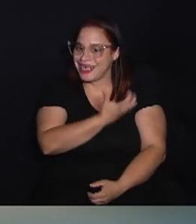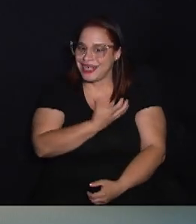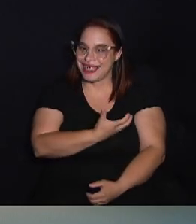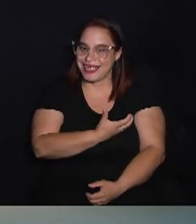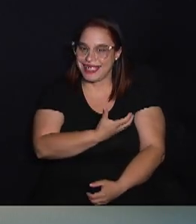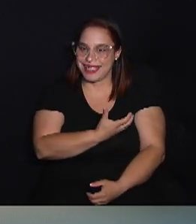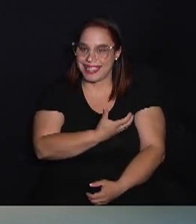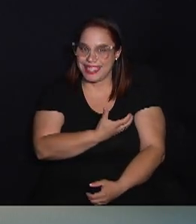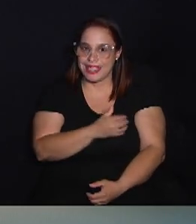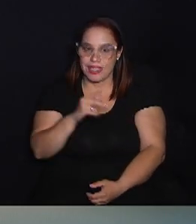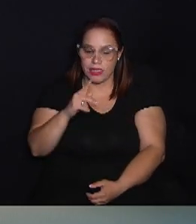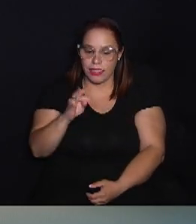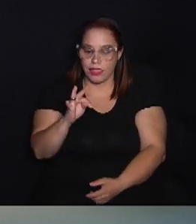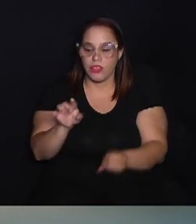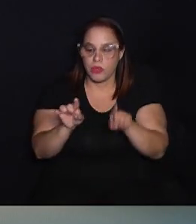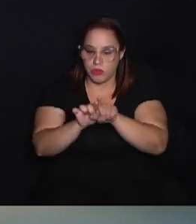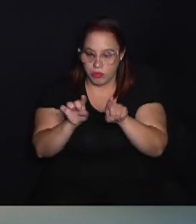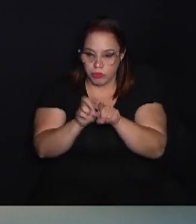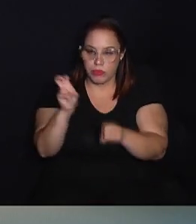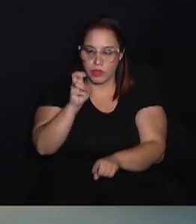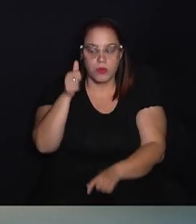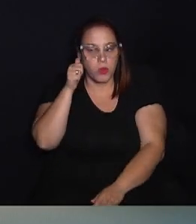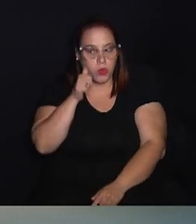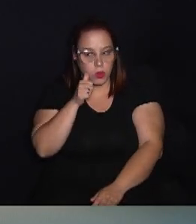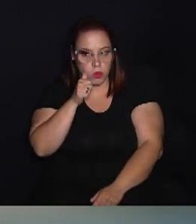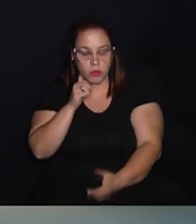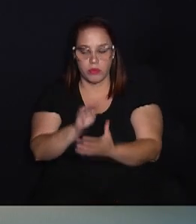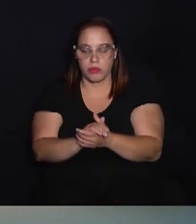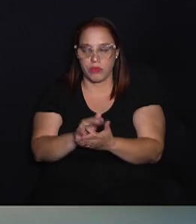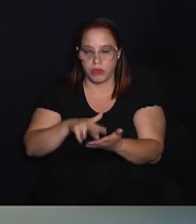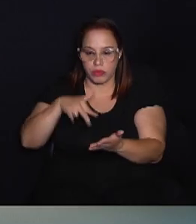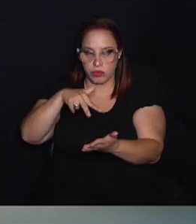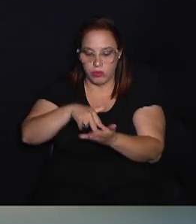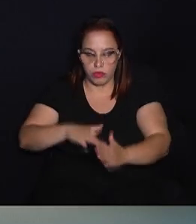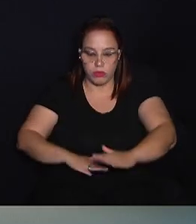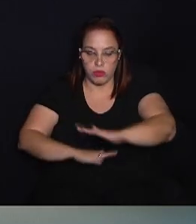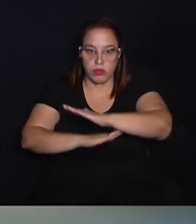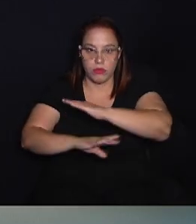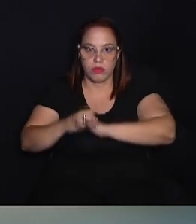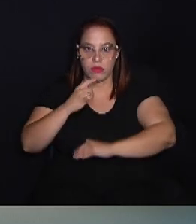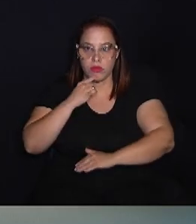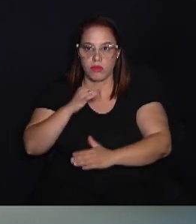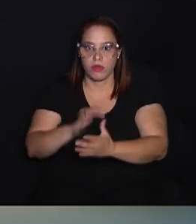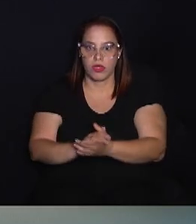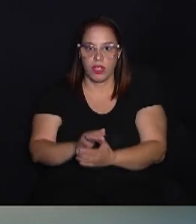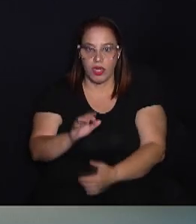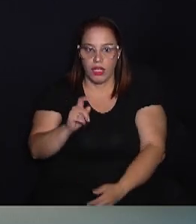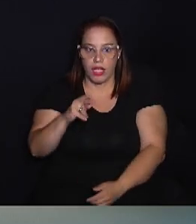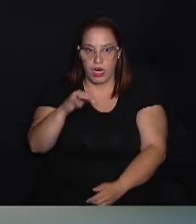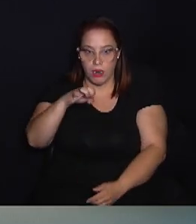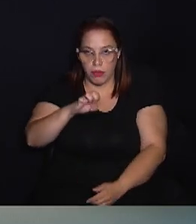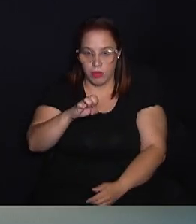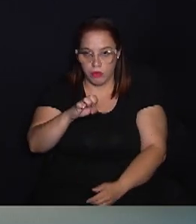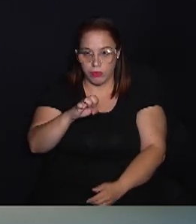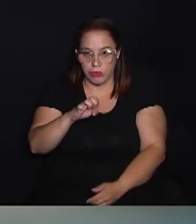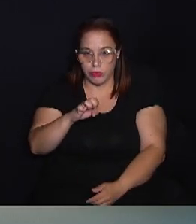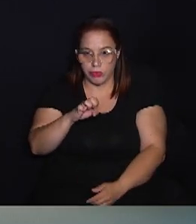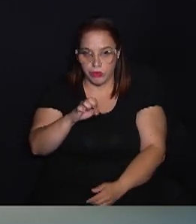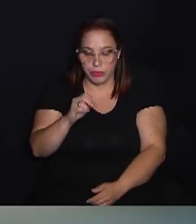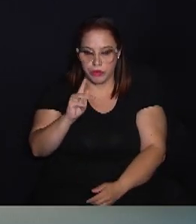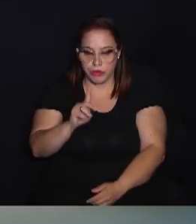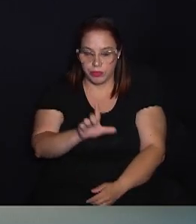União, também conseguiu a reeleição, estará aqui na Câmara Municipal de Campinas a partir de 2025, assim como